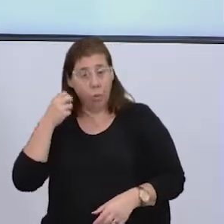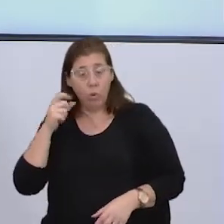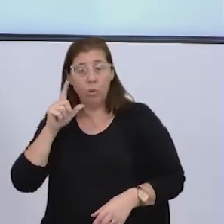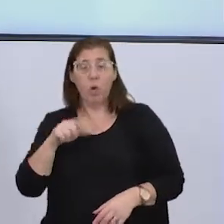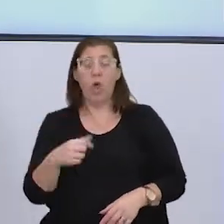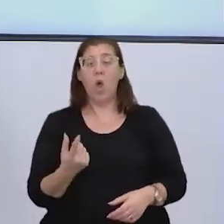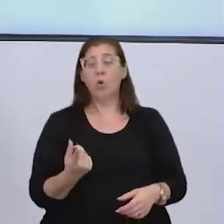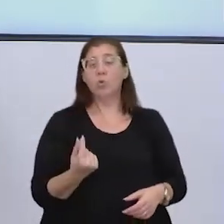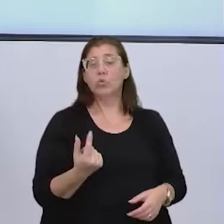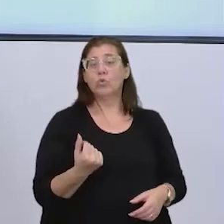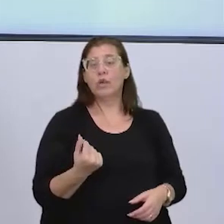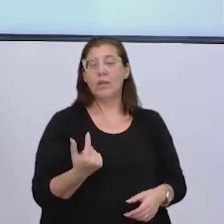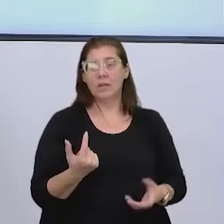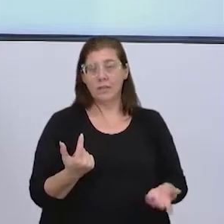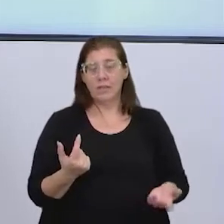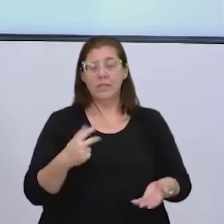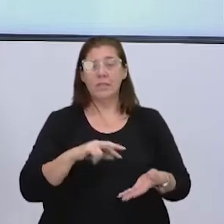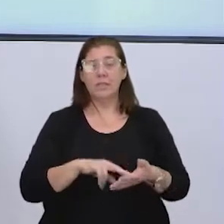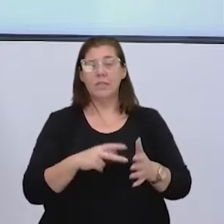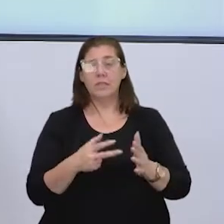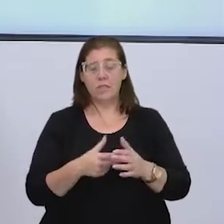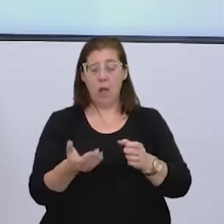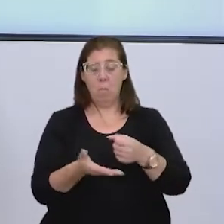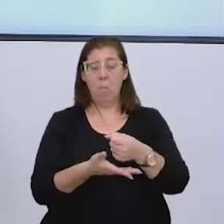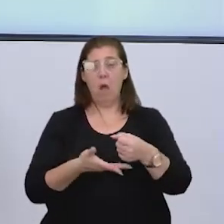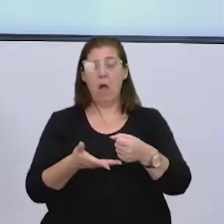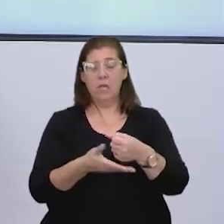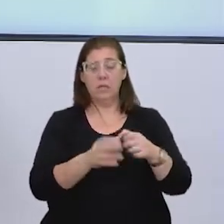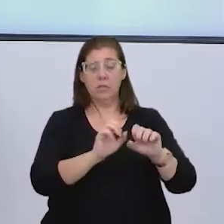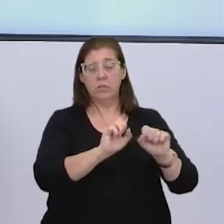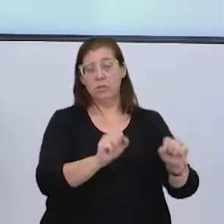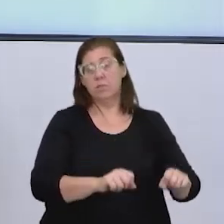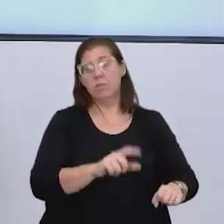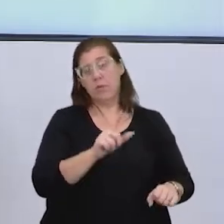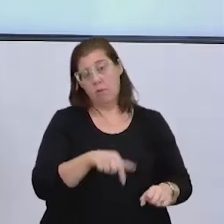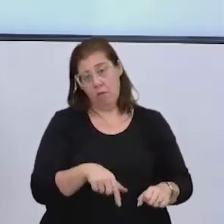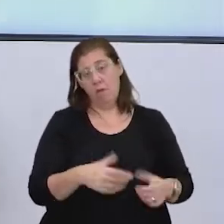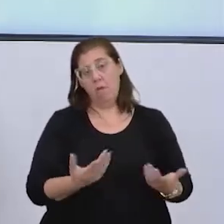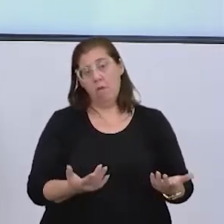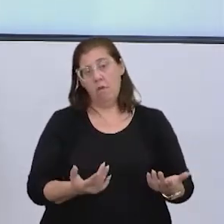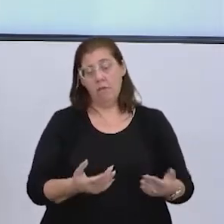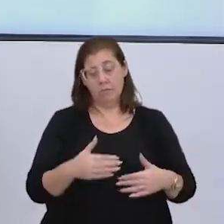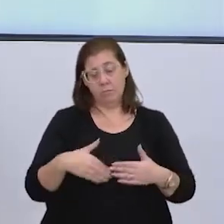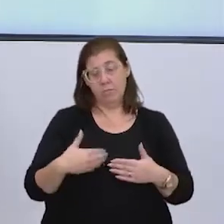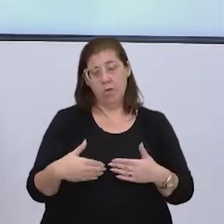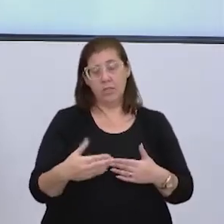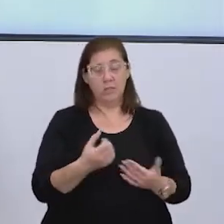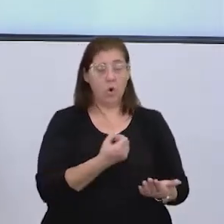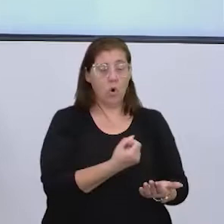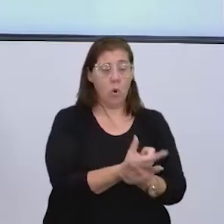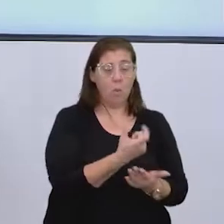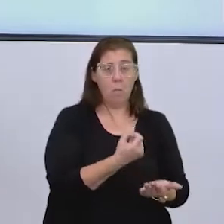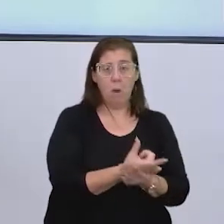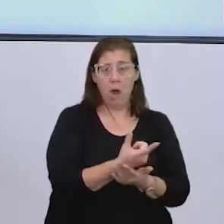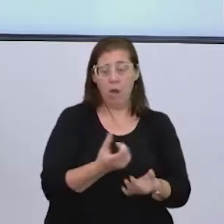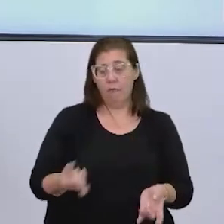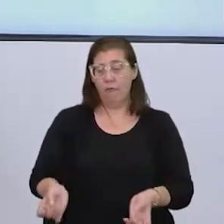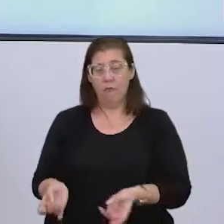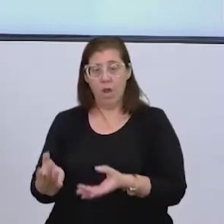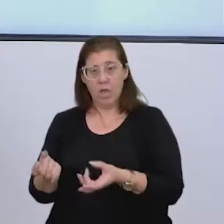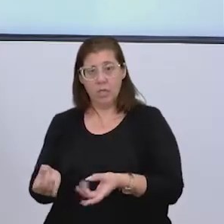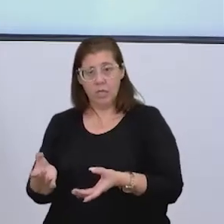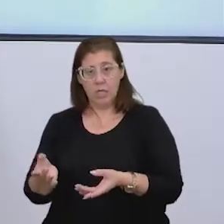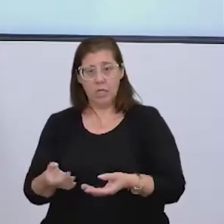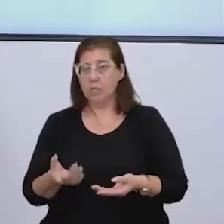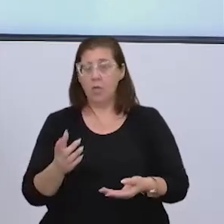dinheiro rodando, isso significa que a base desse sistema vai ser justamente esses processos de compra e venda, né? Não de